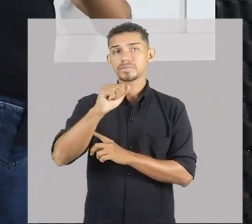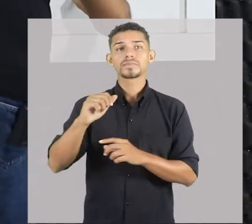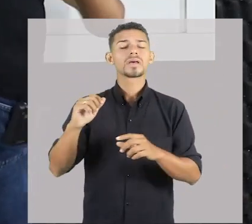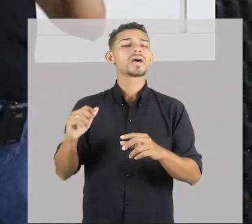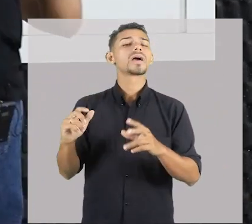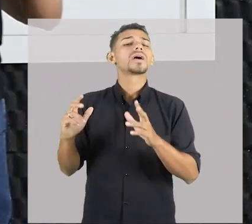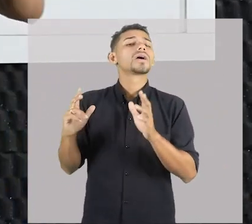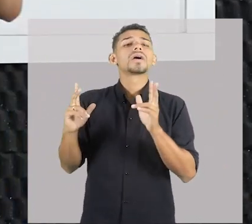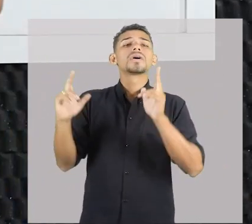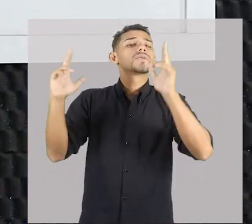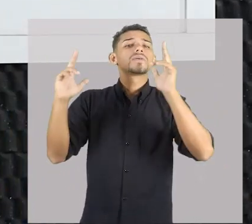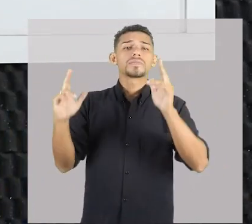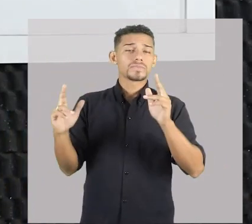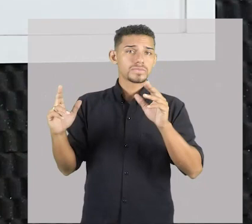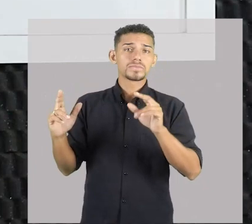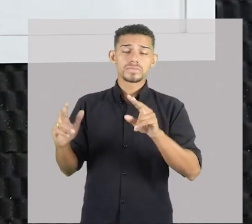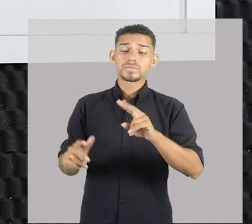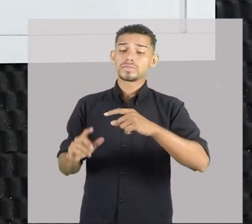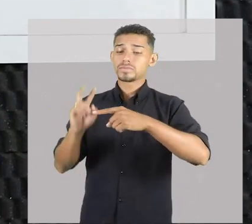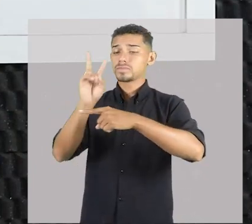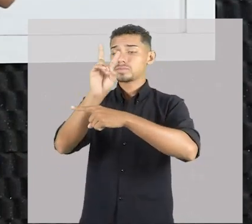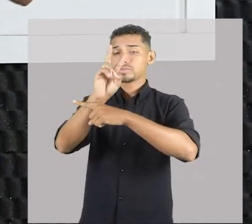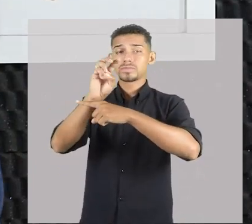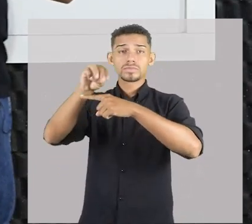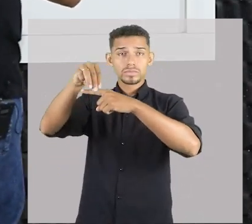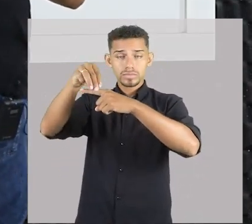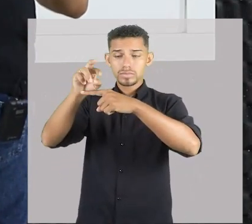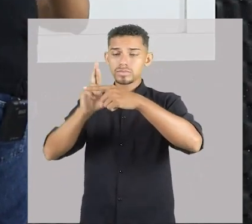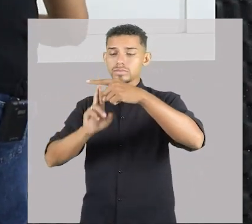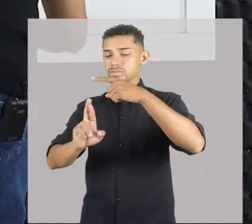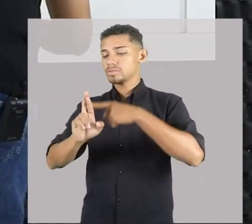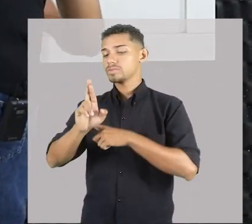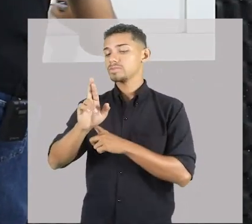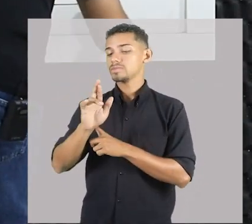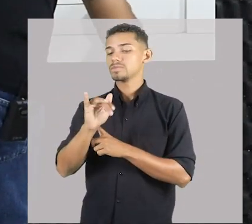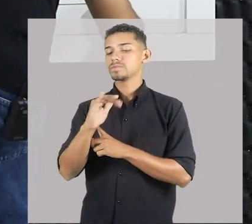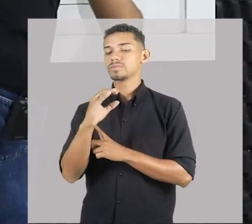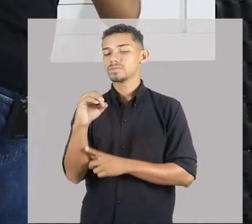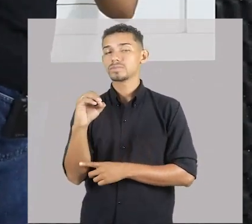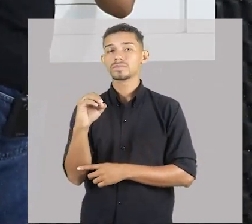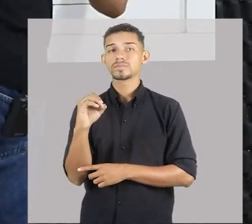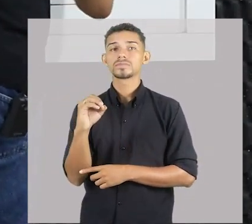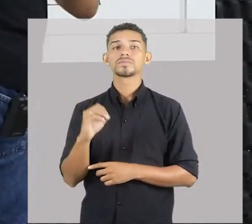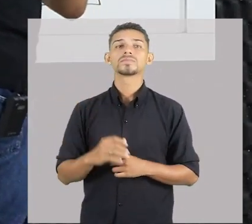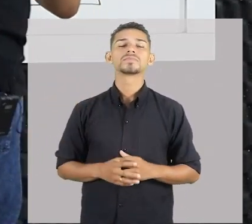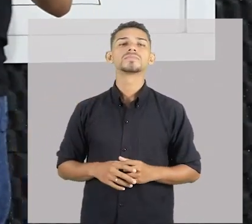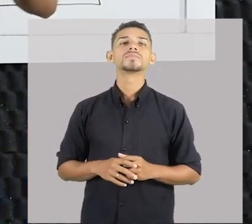dividido pelo raio do movimento. Vou encerrar aqui, ó.